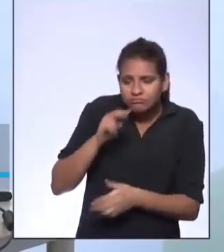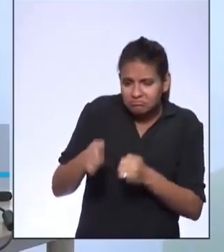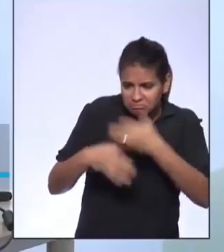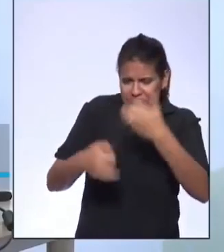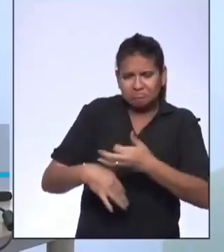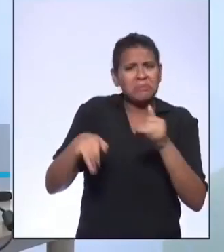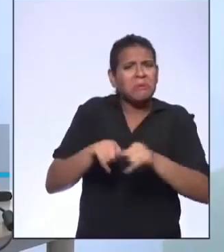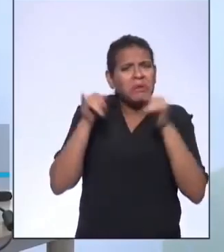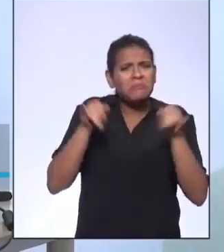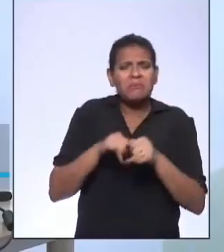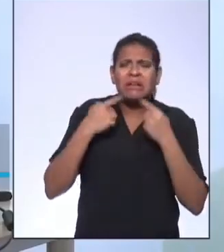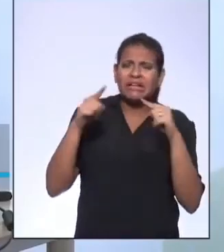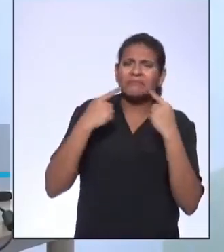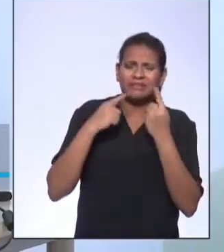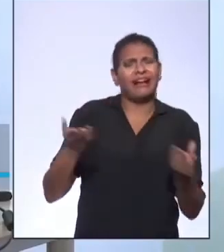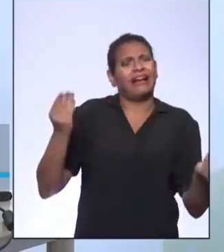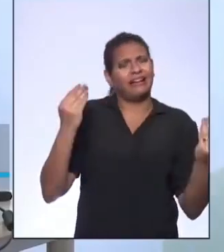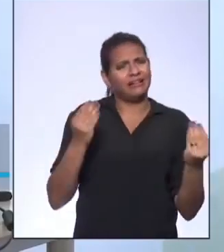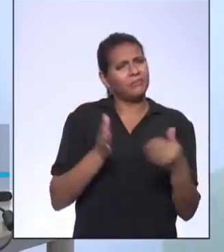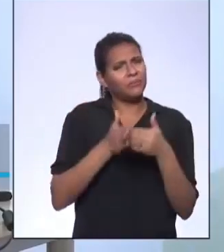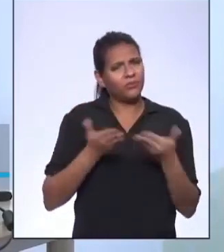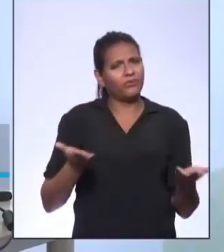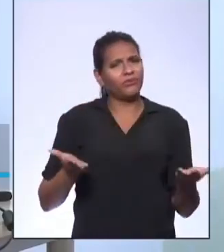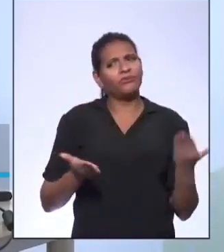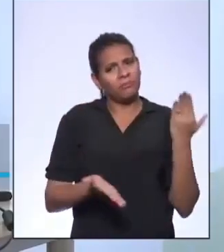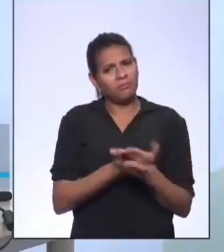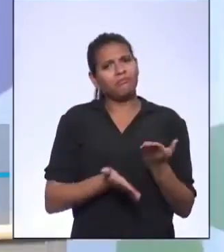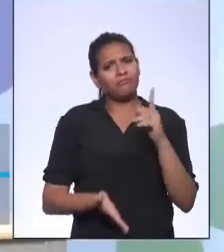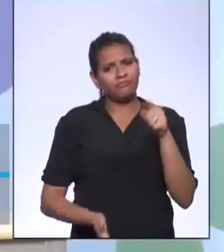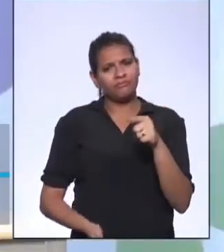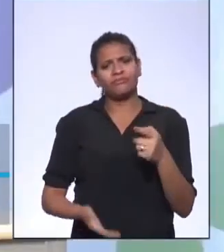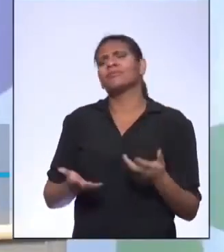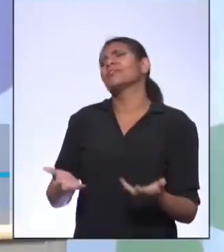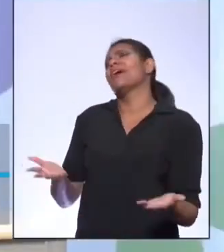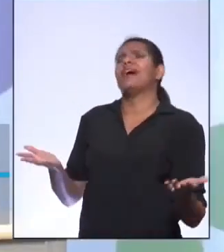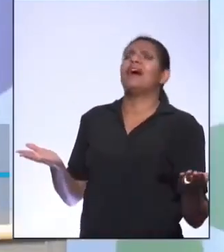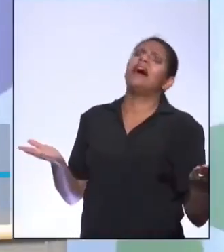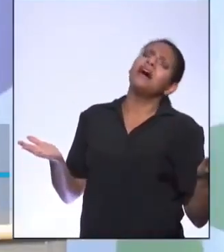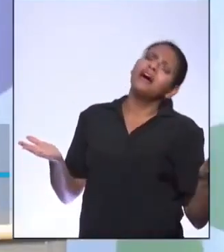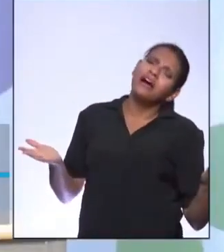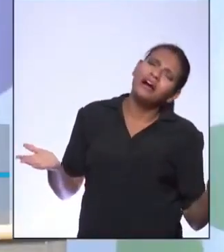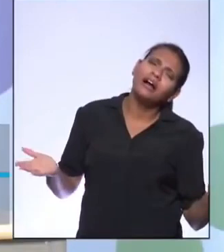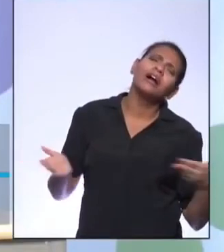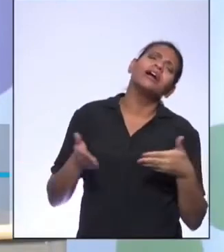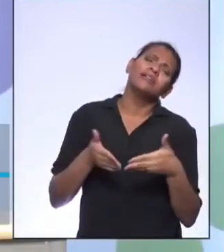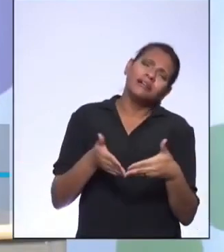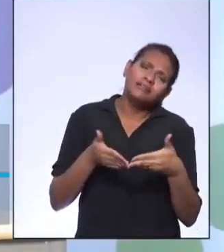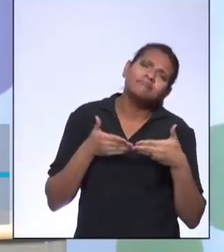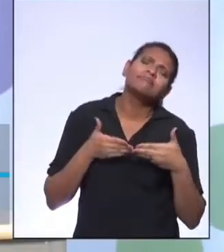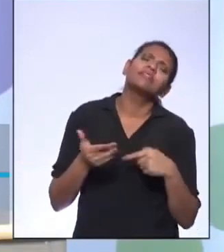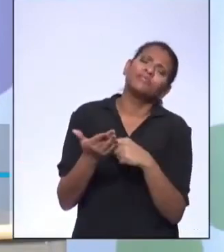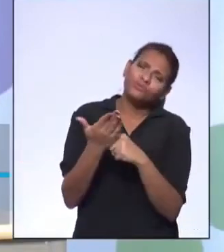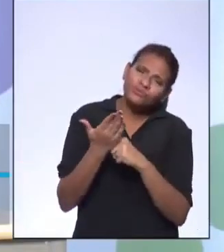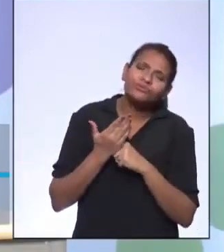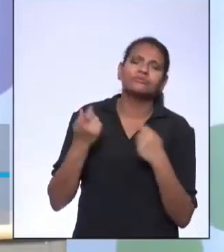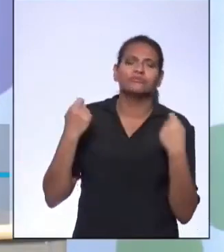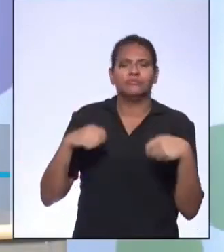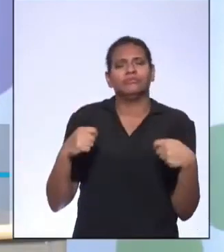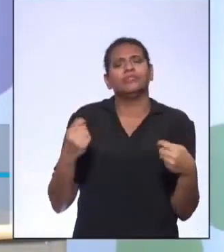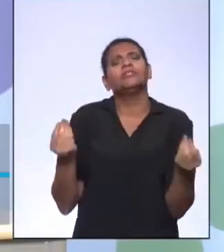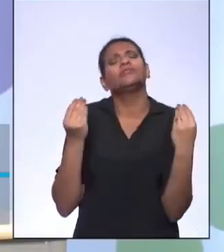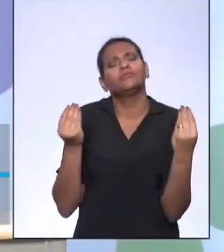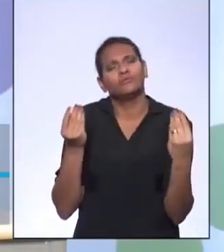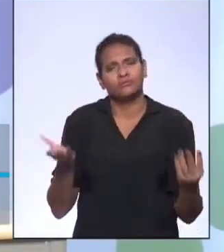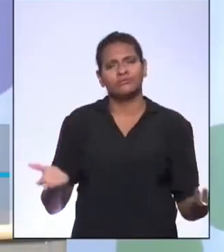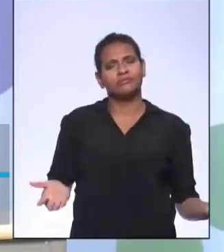muita gente reclamando que vocês não estão deixando, viu? Mas, gente, vamos lá, vamos colaborar. O que é isso?